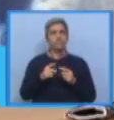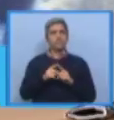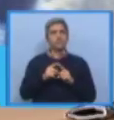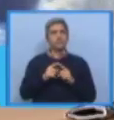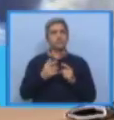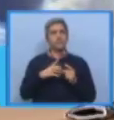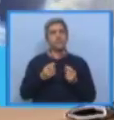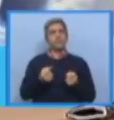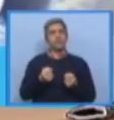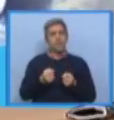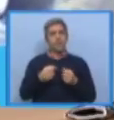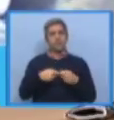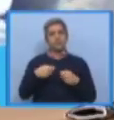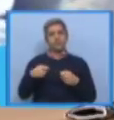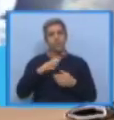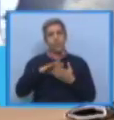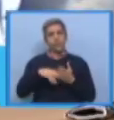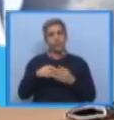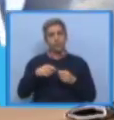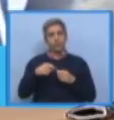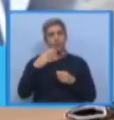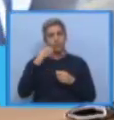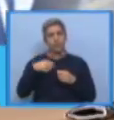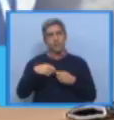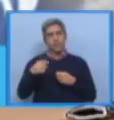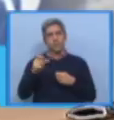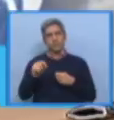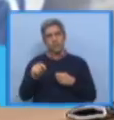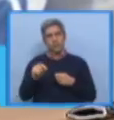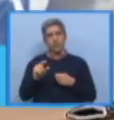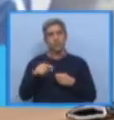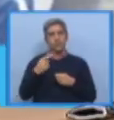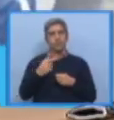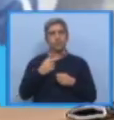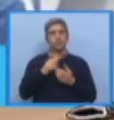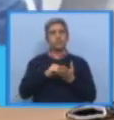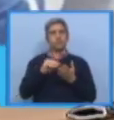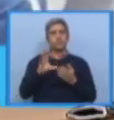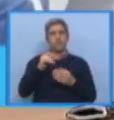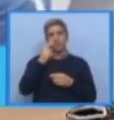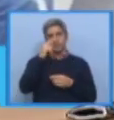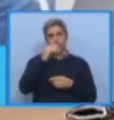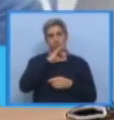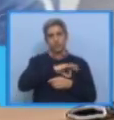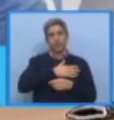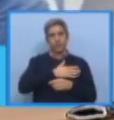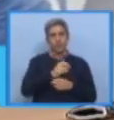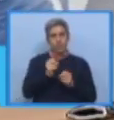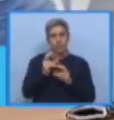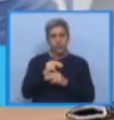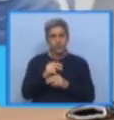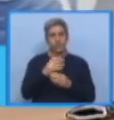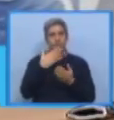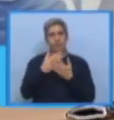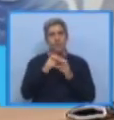certa poupança em estender os horários para além do normal. É mais barato, está mais barato do que, porventura, contratar mais profissionais de saúde. Mas isto está a